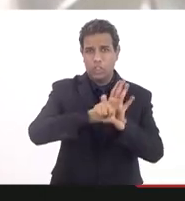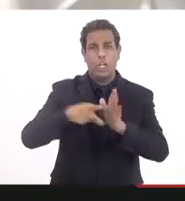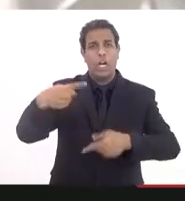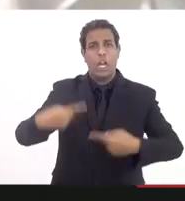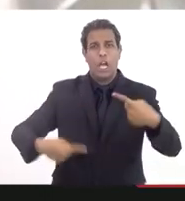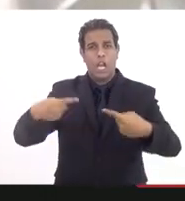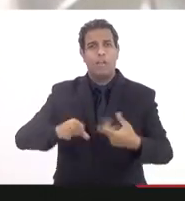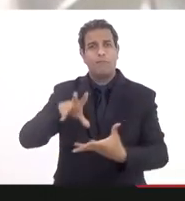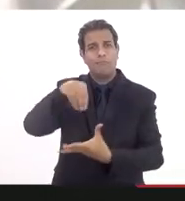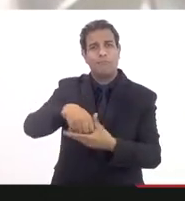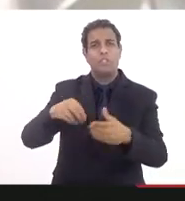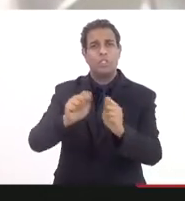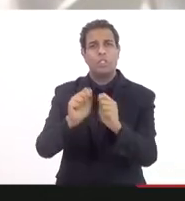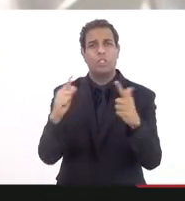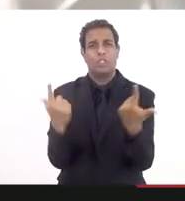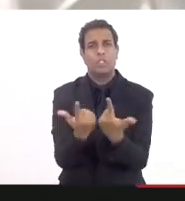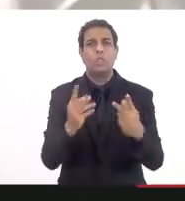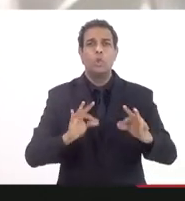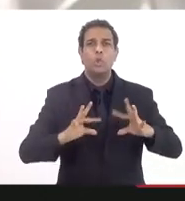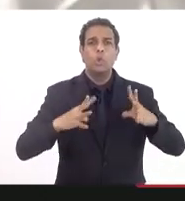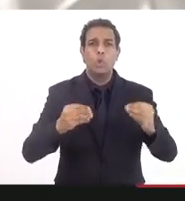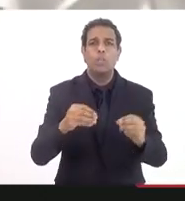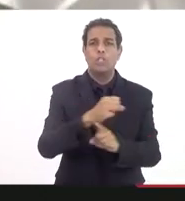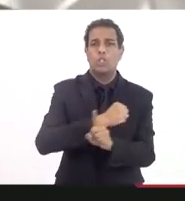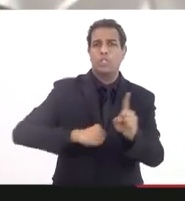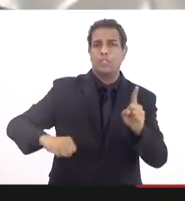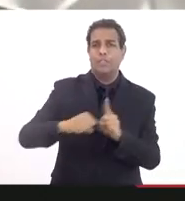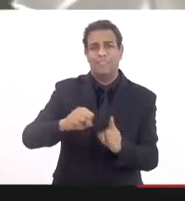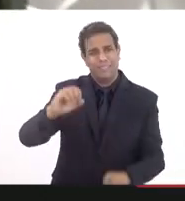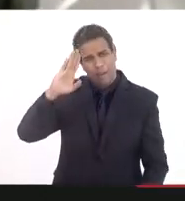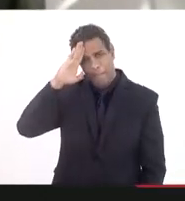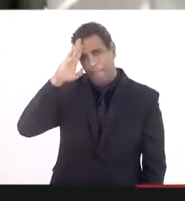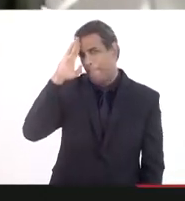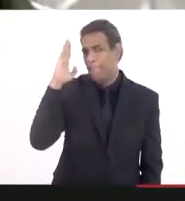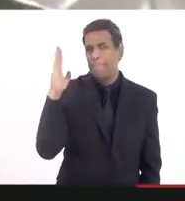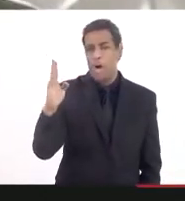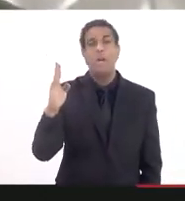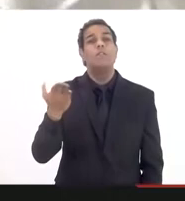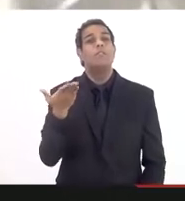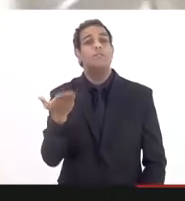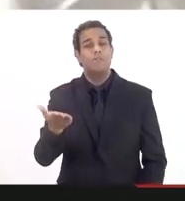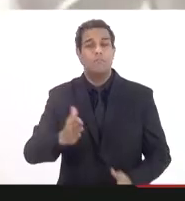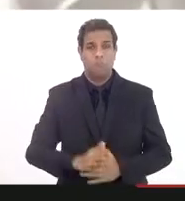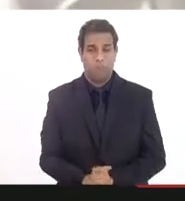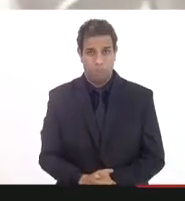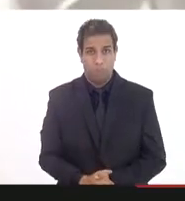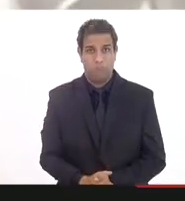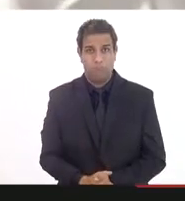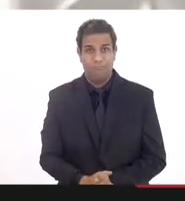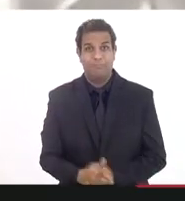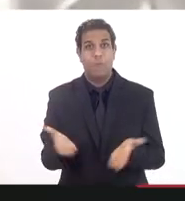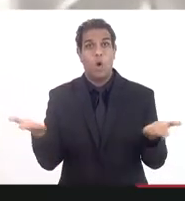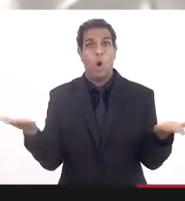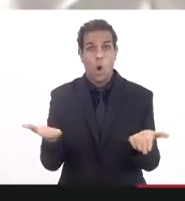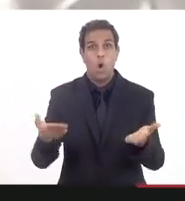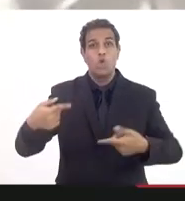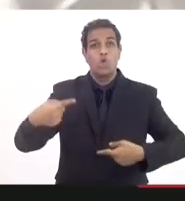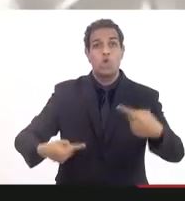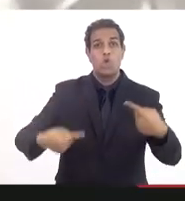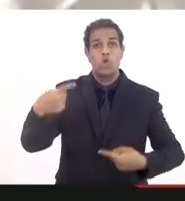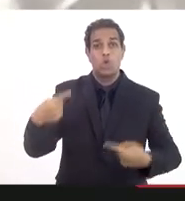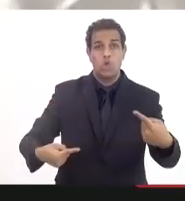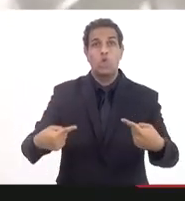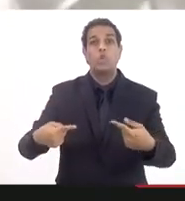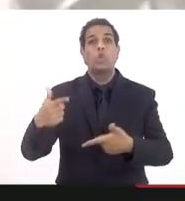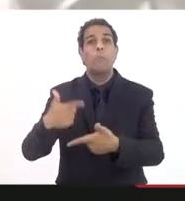debate que podemos fazer com toda a sociedade civil, principalmente, né, com o fórum que faz discute a questão